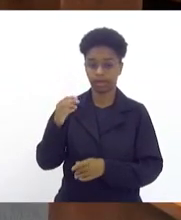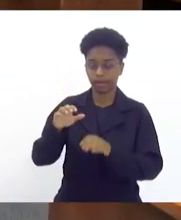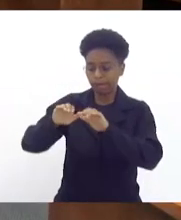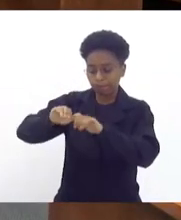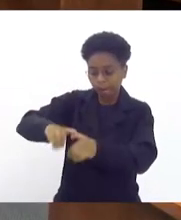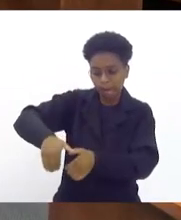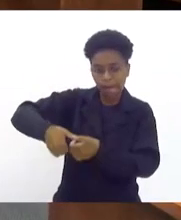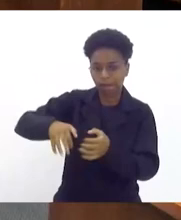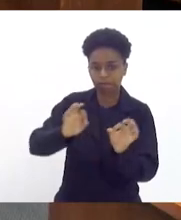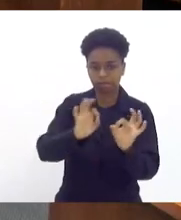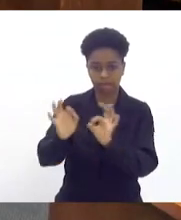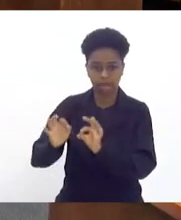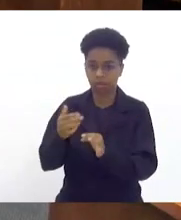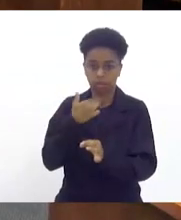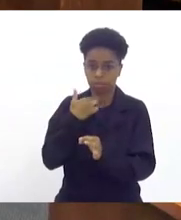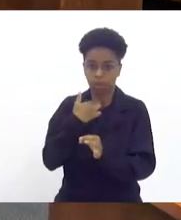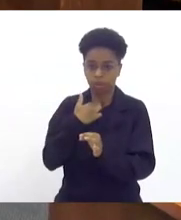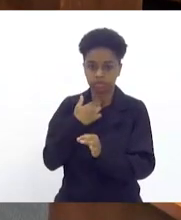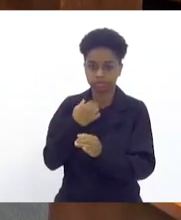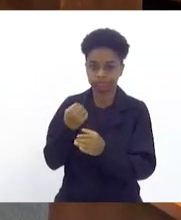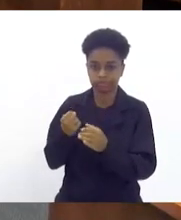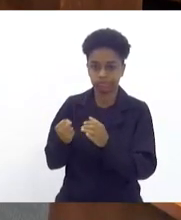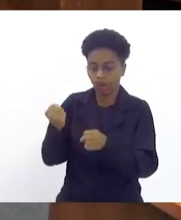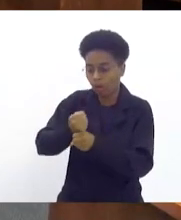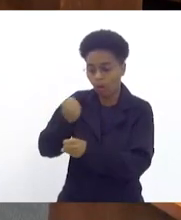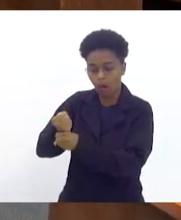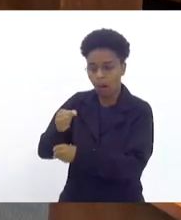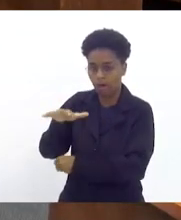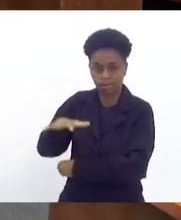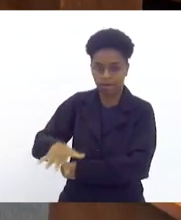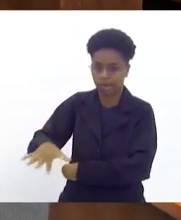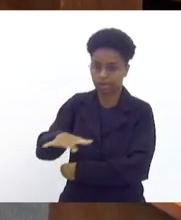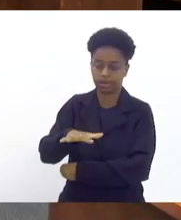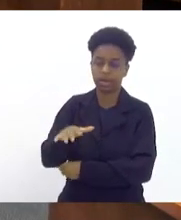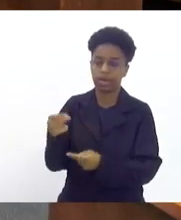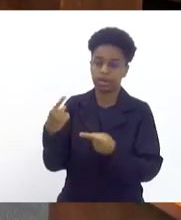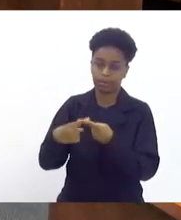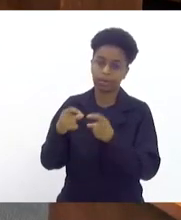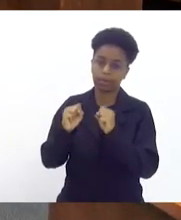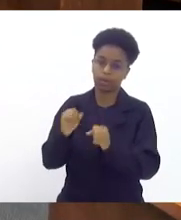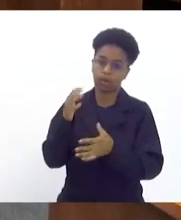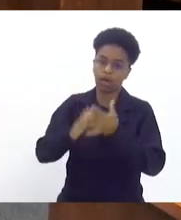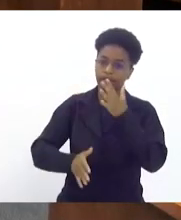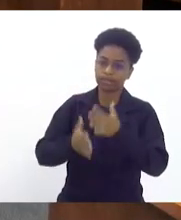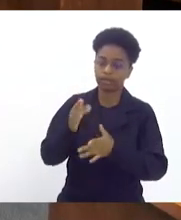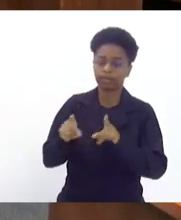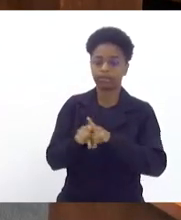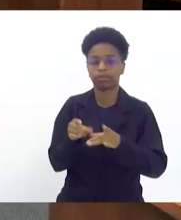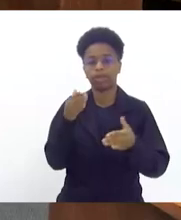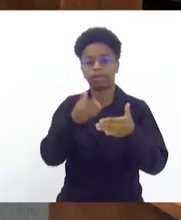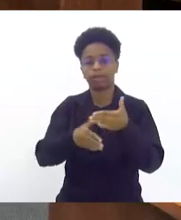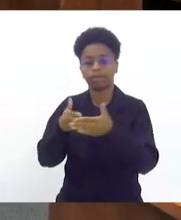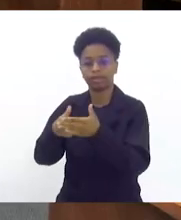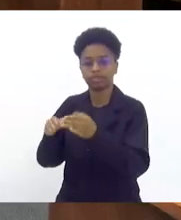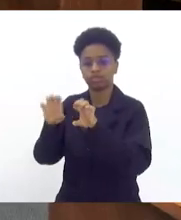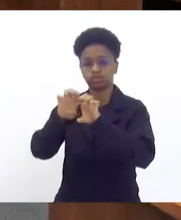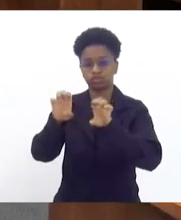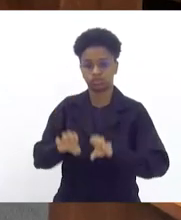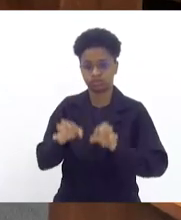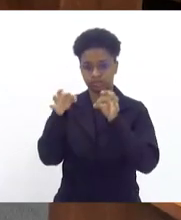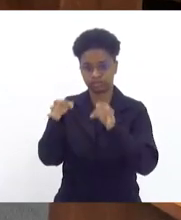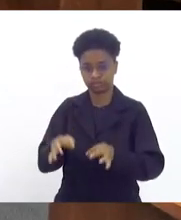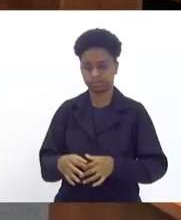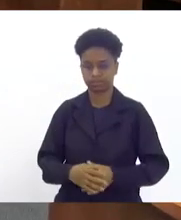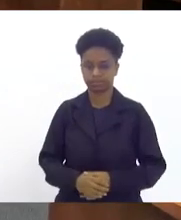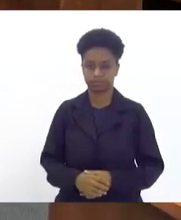terrenos então você não pode construir nada ali sobre pena de atrapalhar de impedir uma estrutura adequada